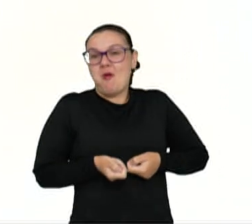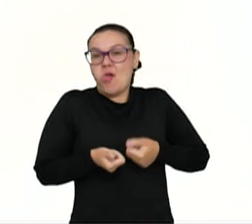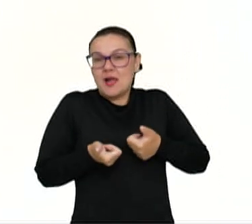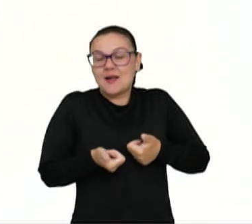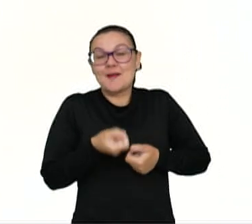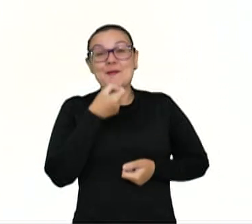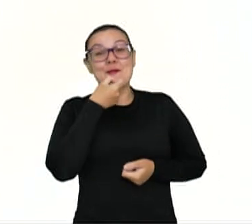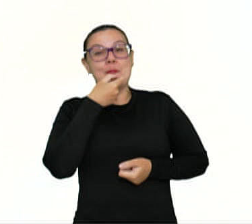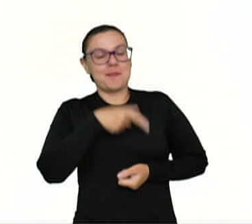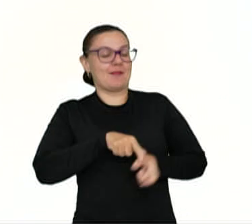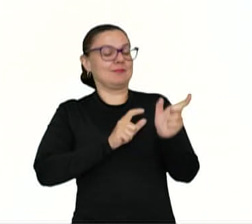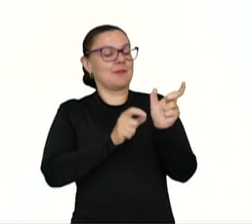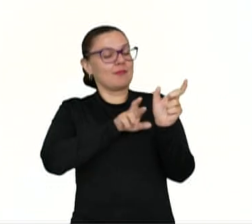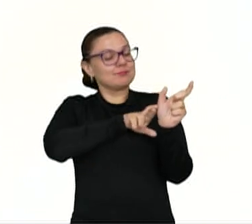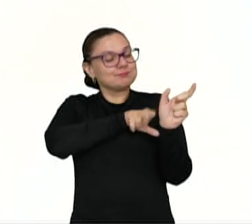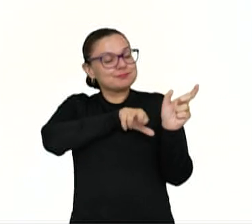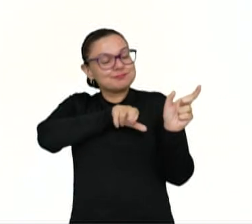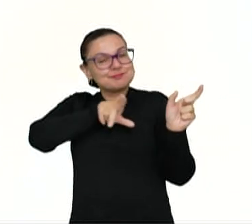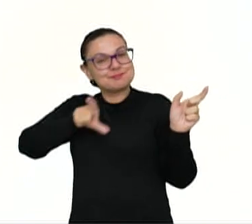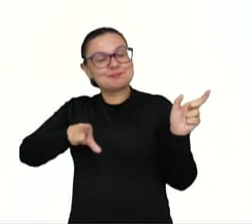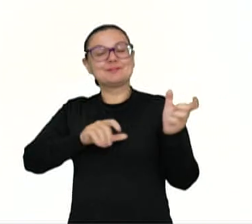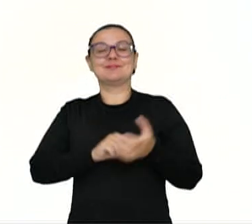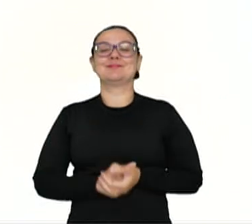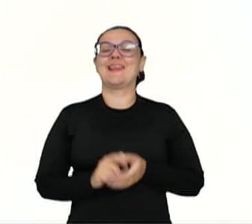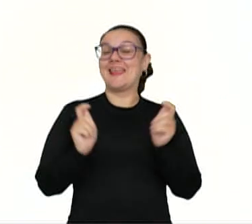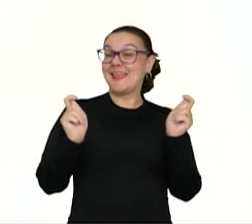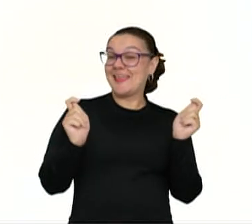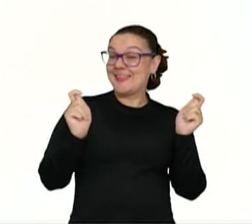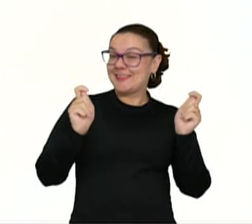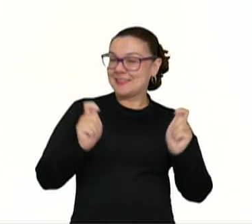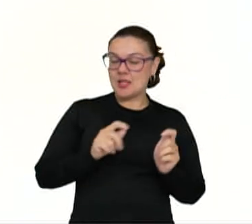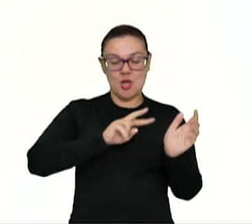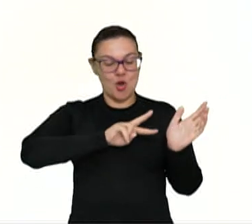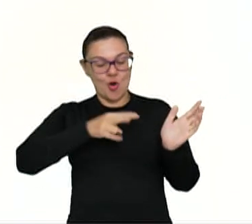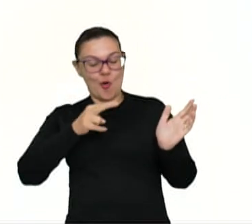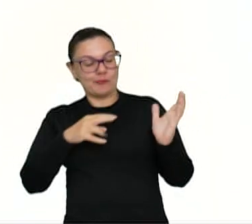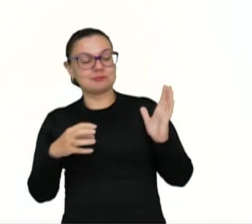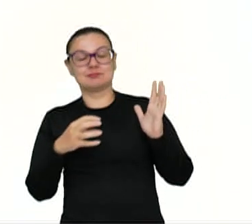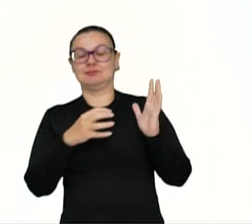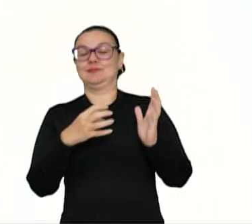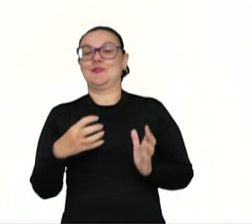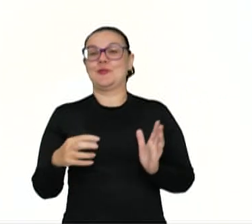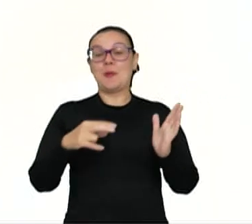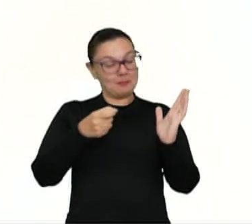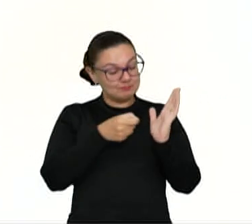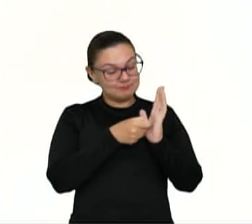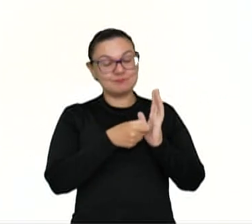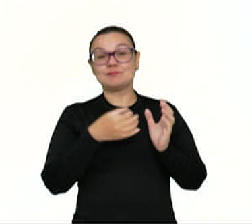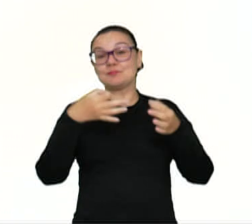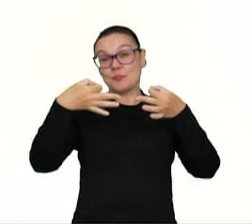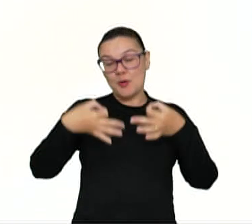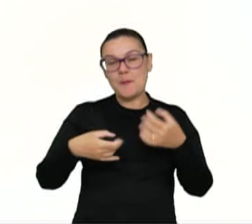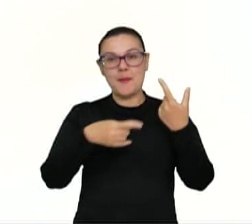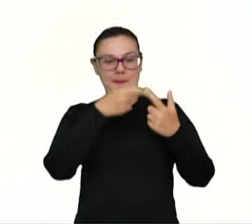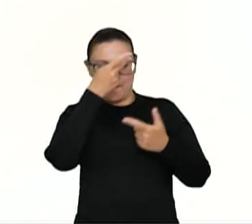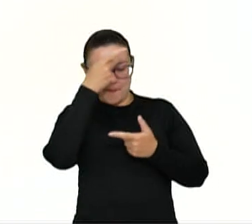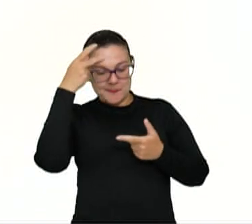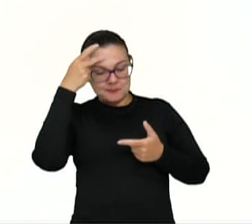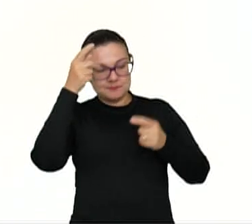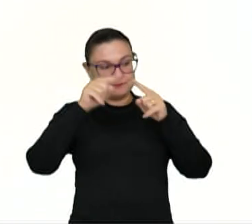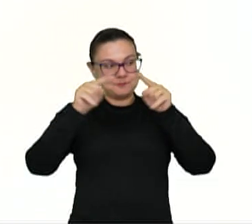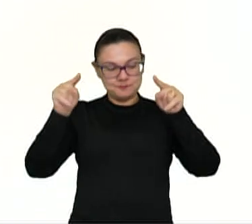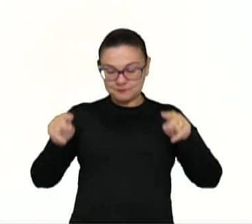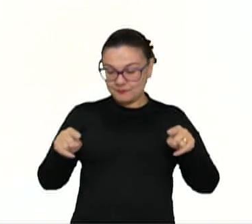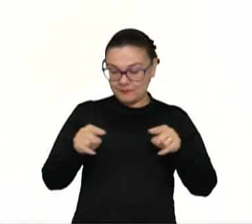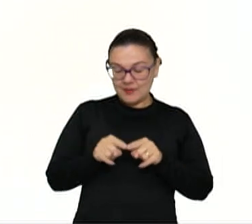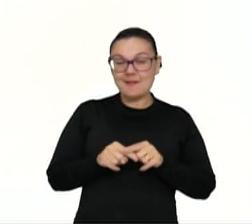sentido polissêmico, né? Das palavras terem outros sentidos e o cartunista, a pessoa que faz as